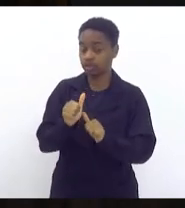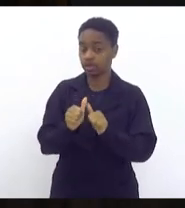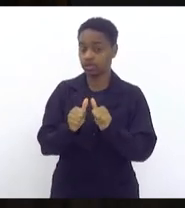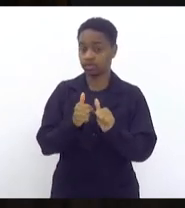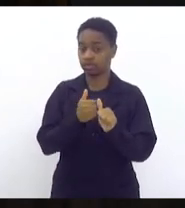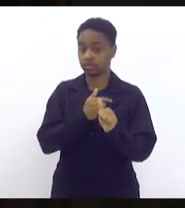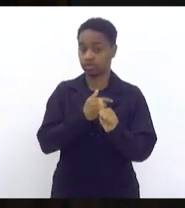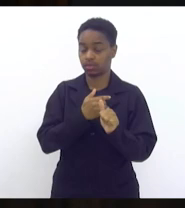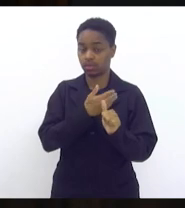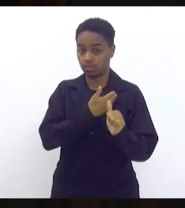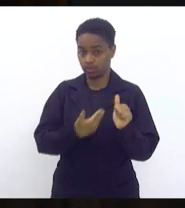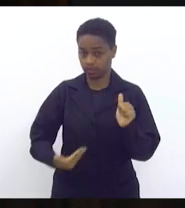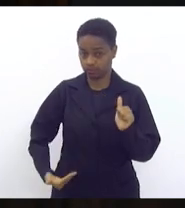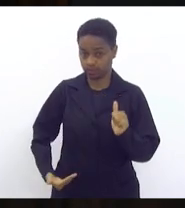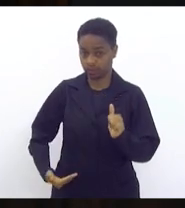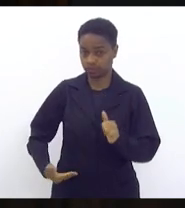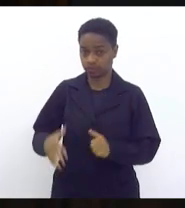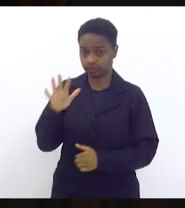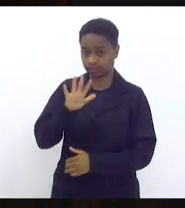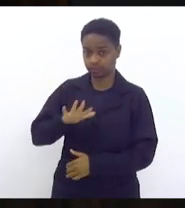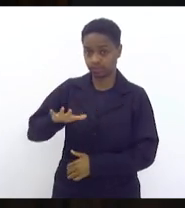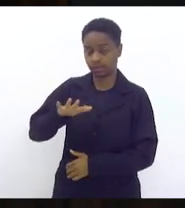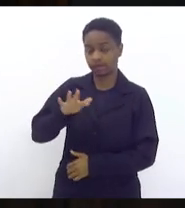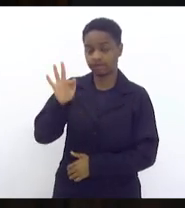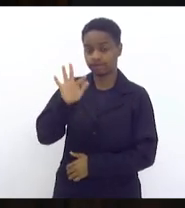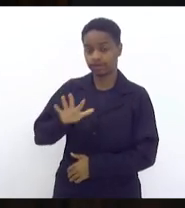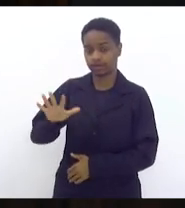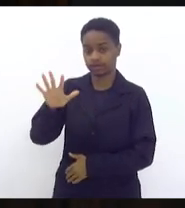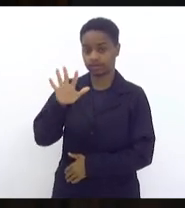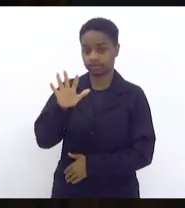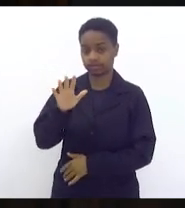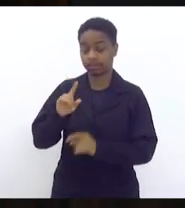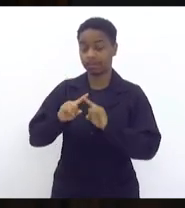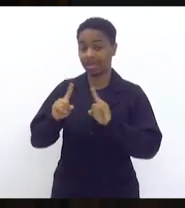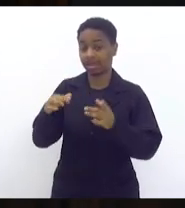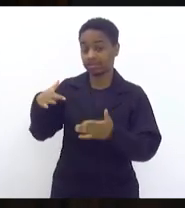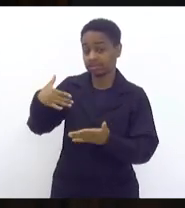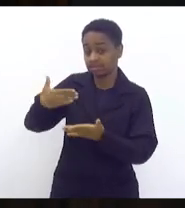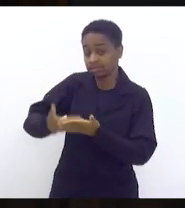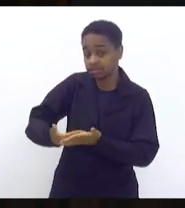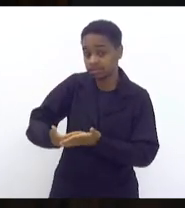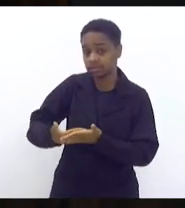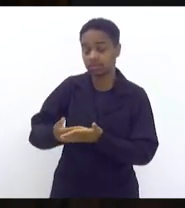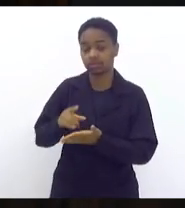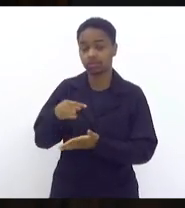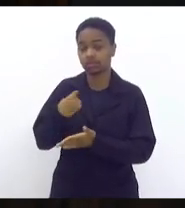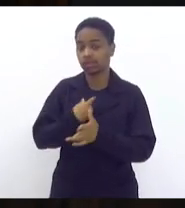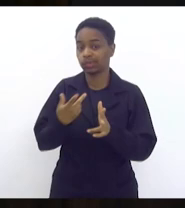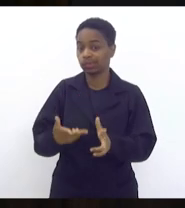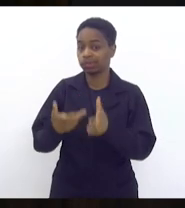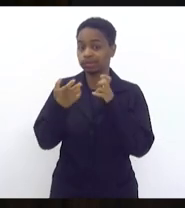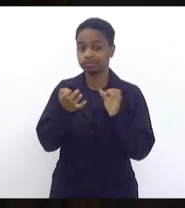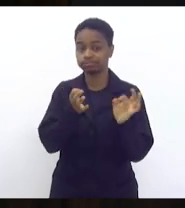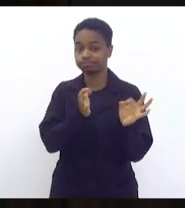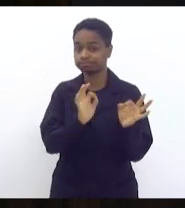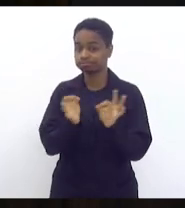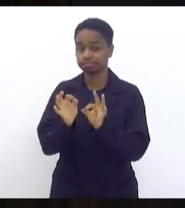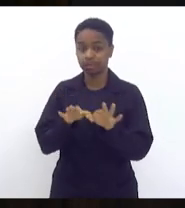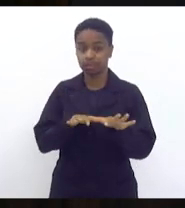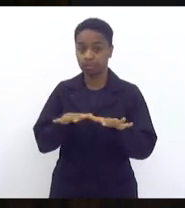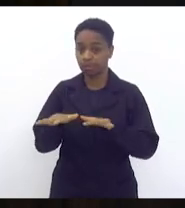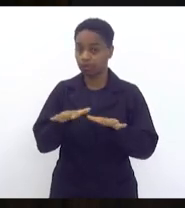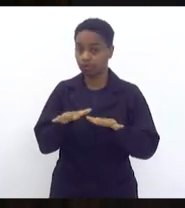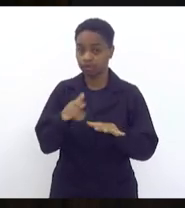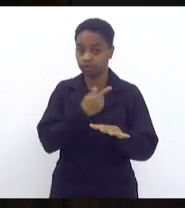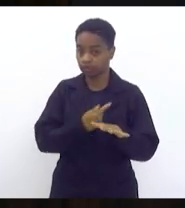governo no âmbito do governo federal e até hoje não se vê um movimento do governo do